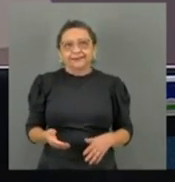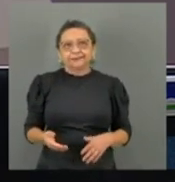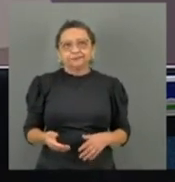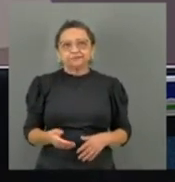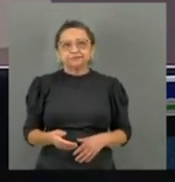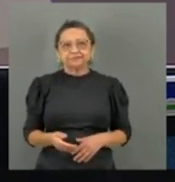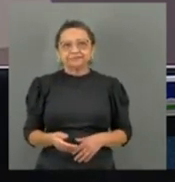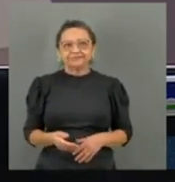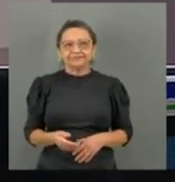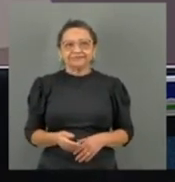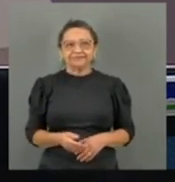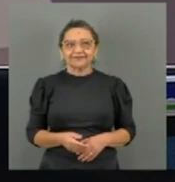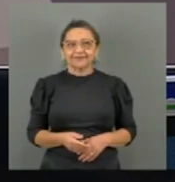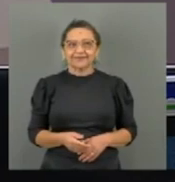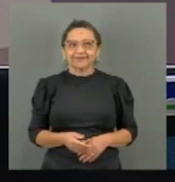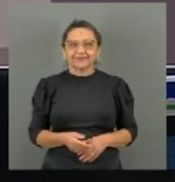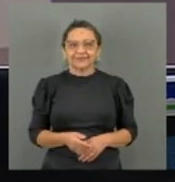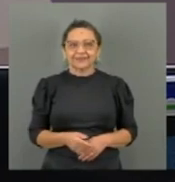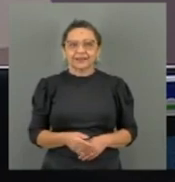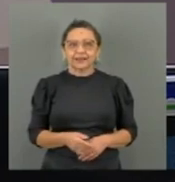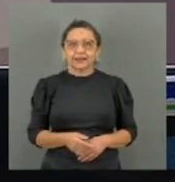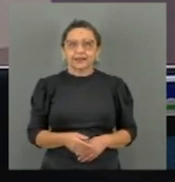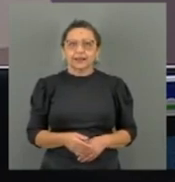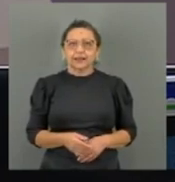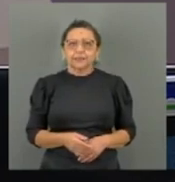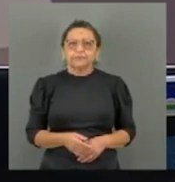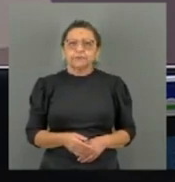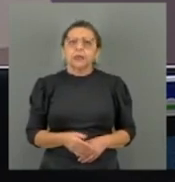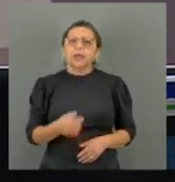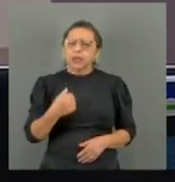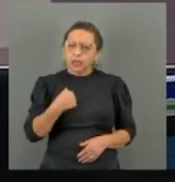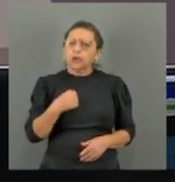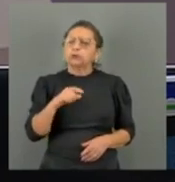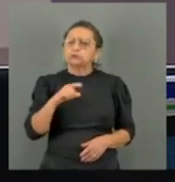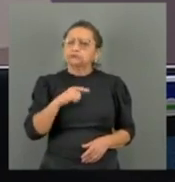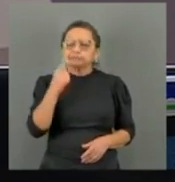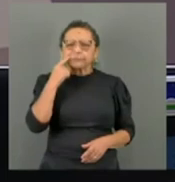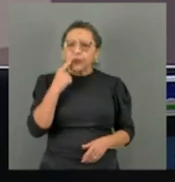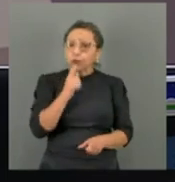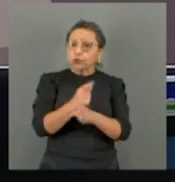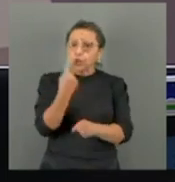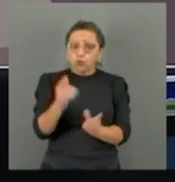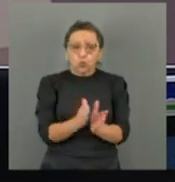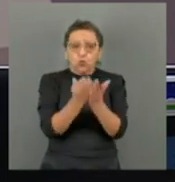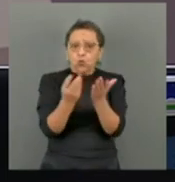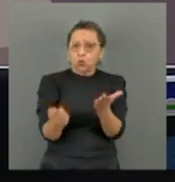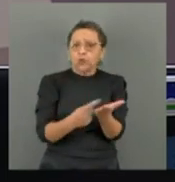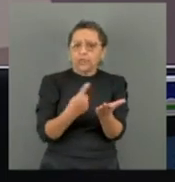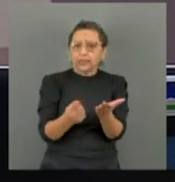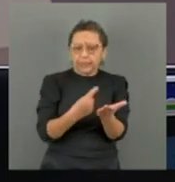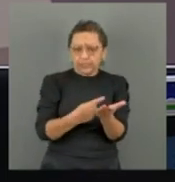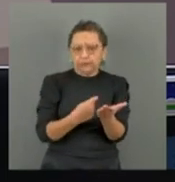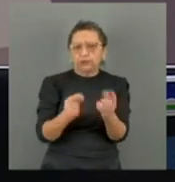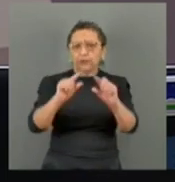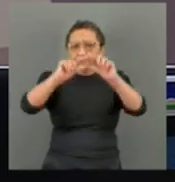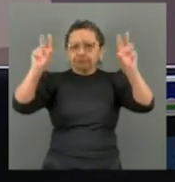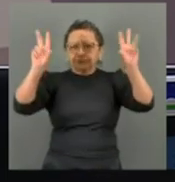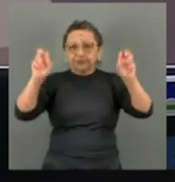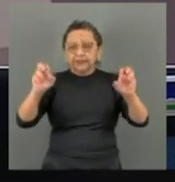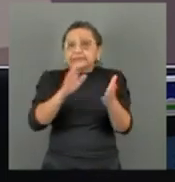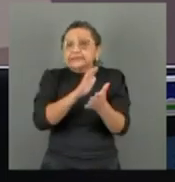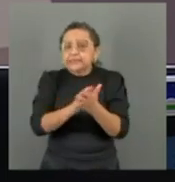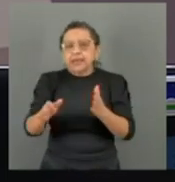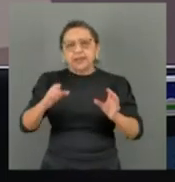E eu li um livro que se chama Sem Medo de